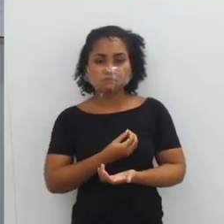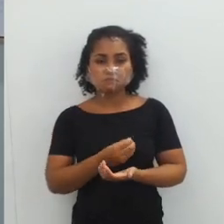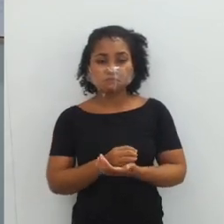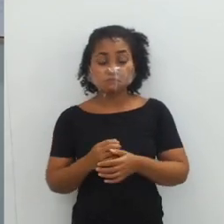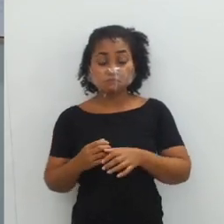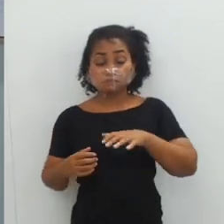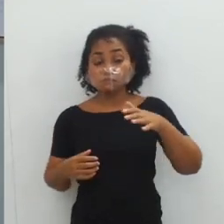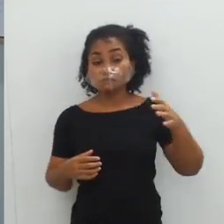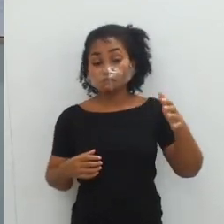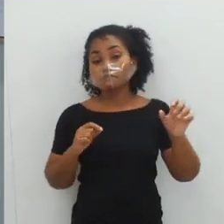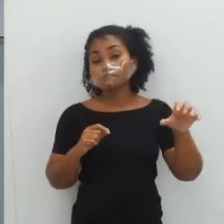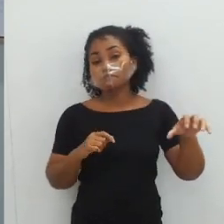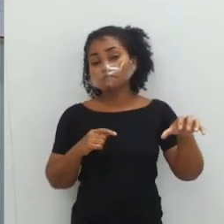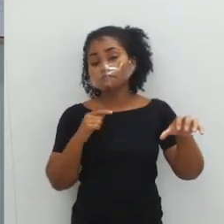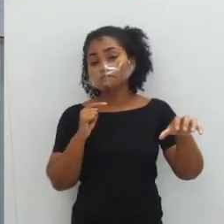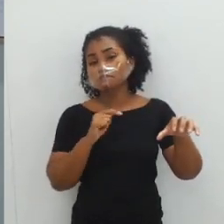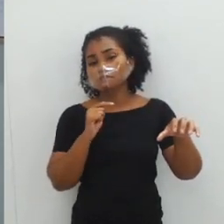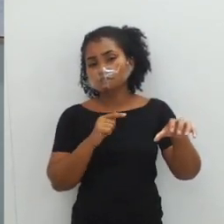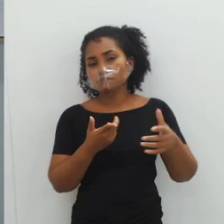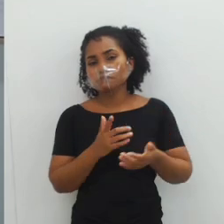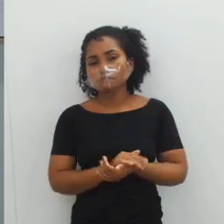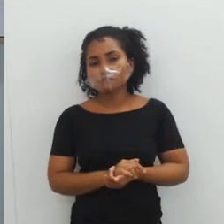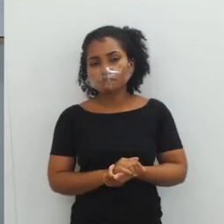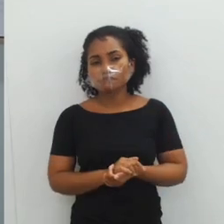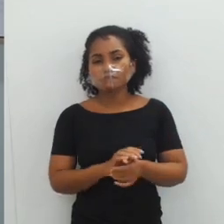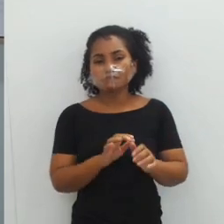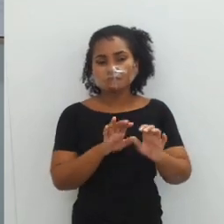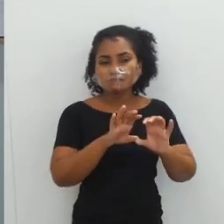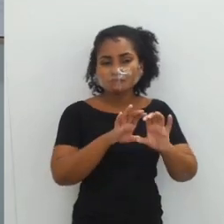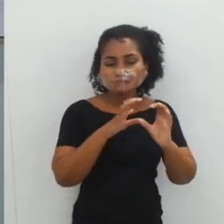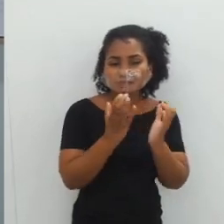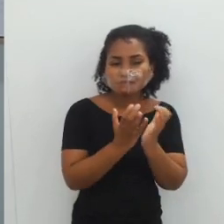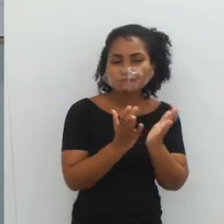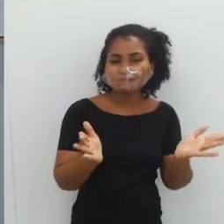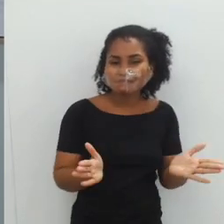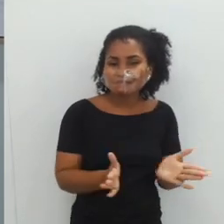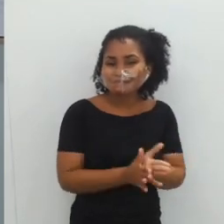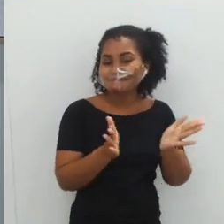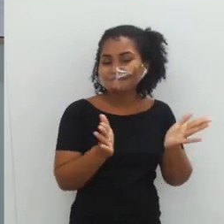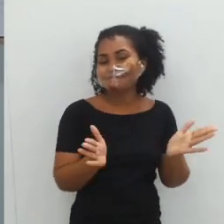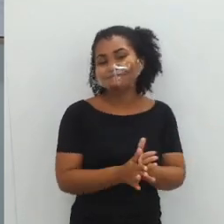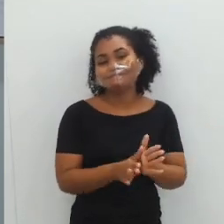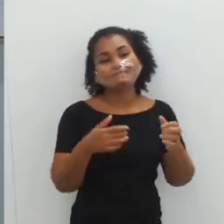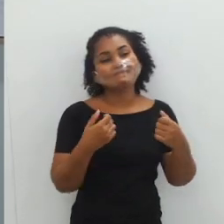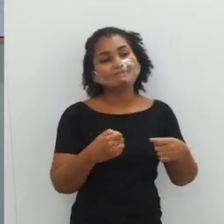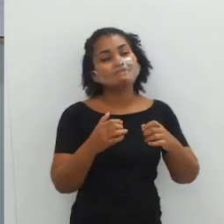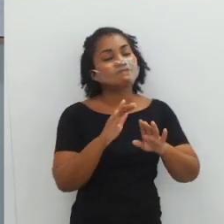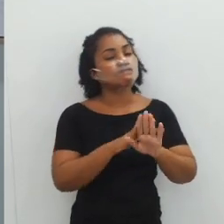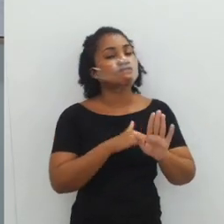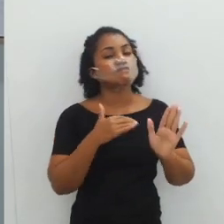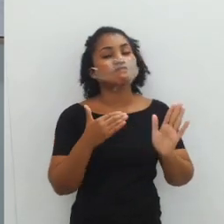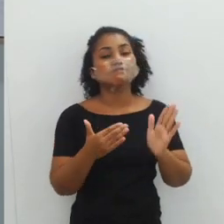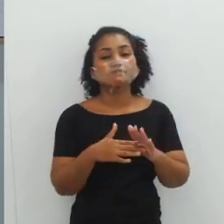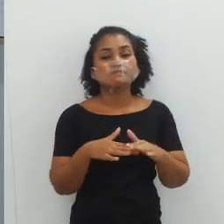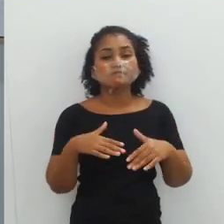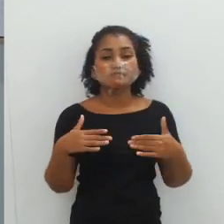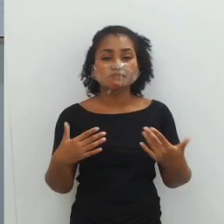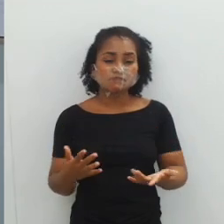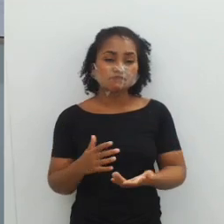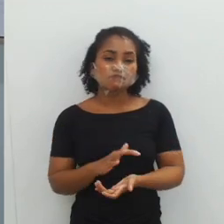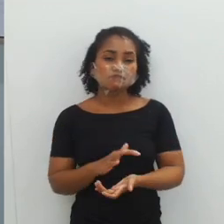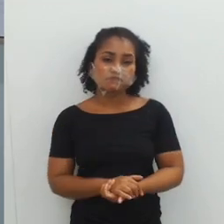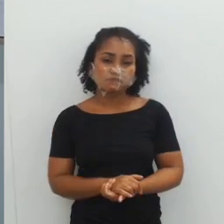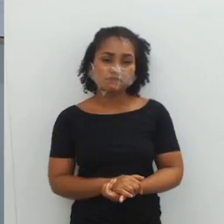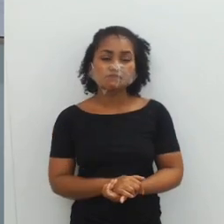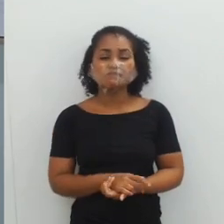do outro lado a gente tem, né, uma comunidade carente de tudo, certo? Então, por maior